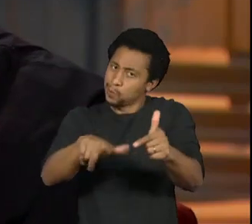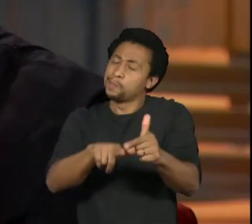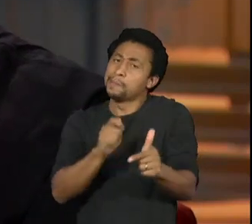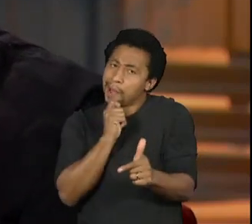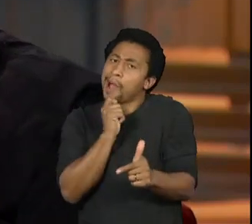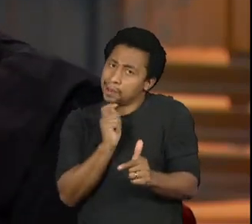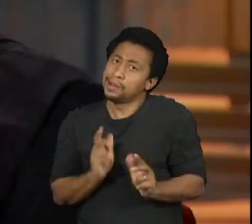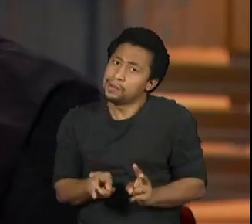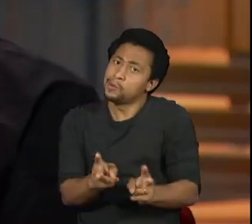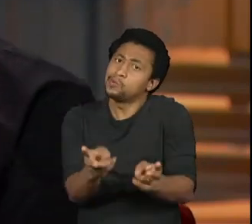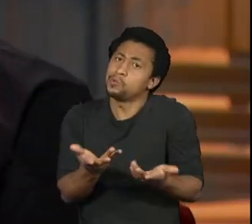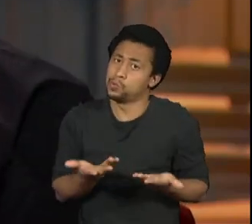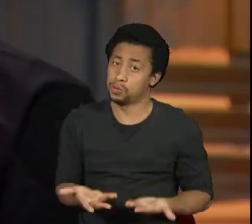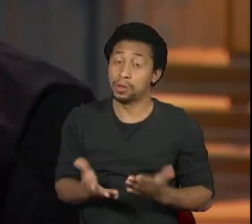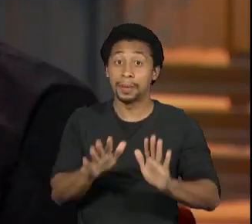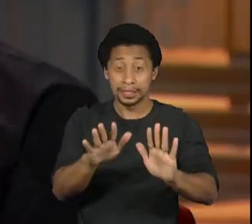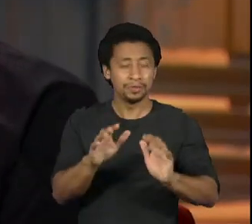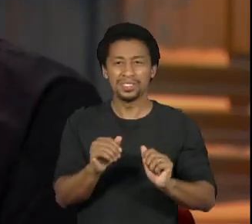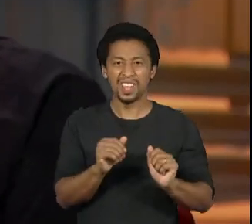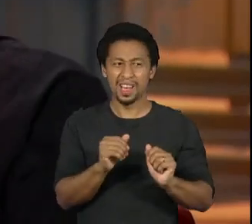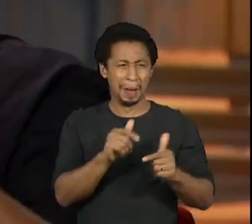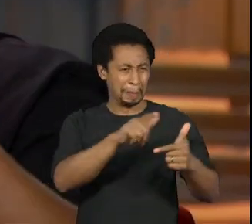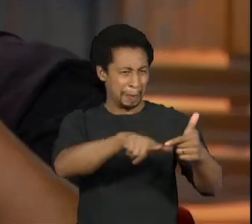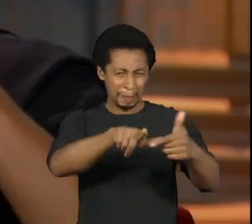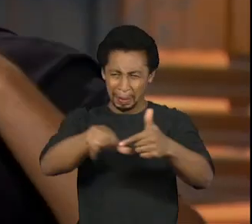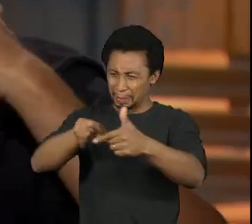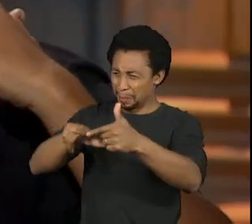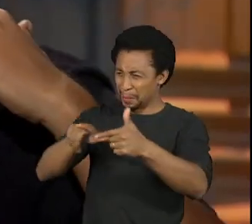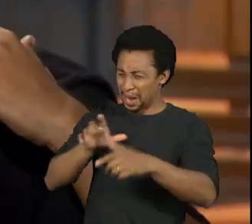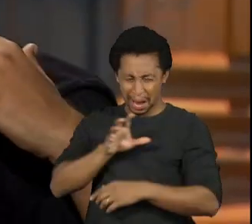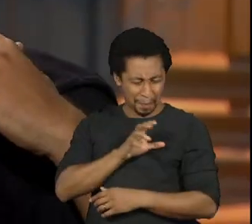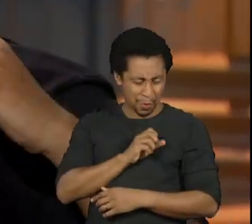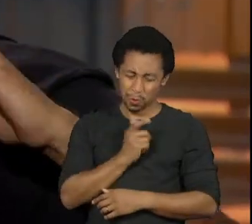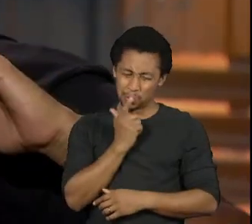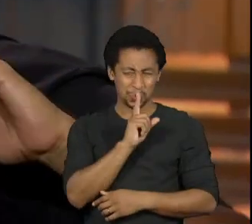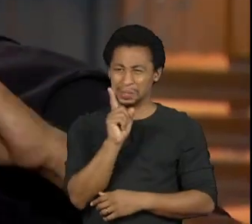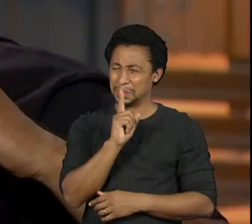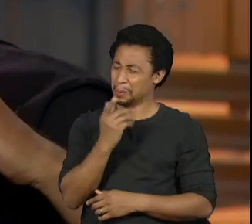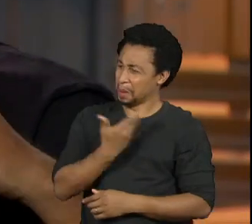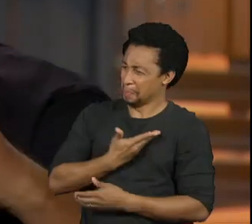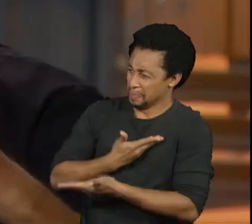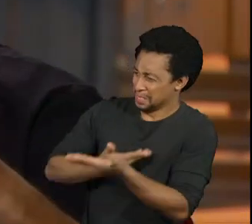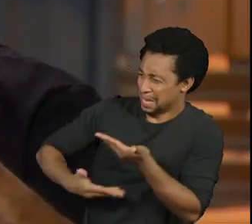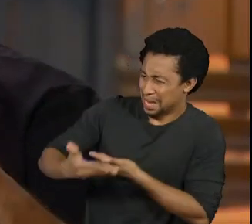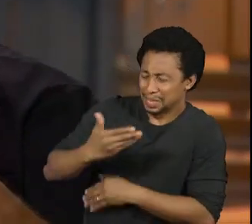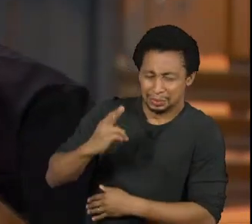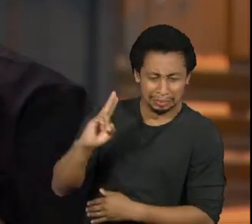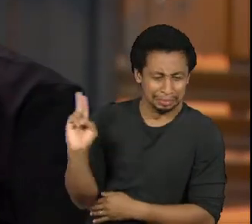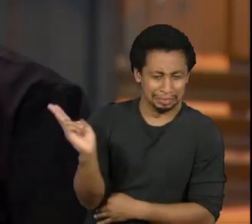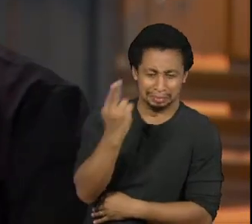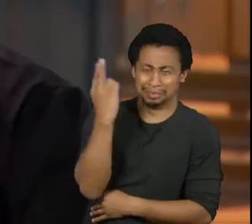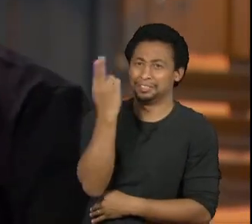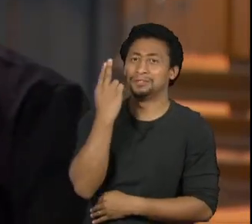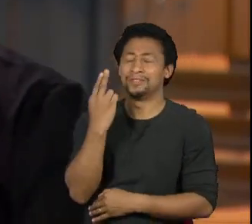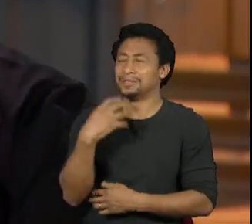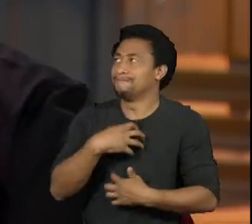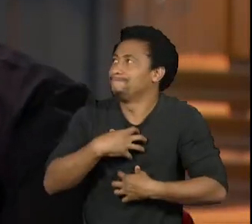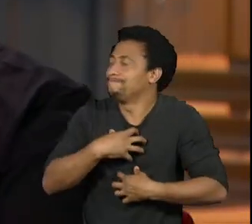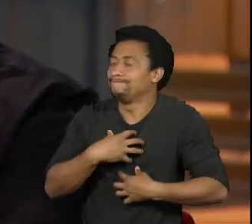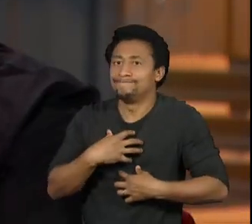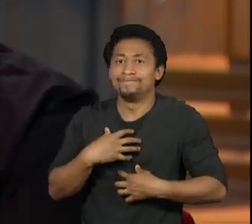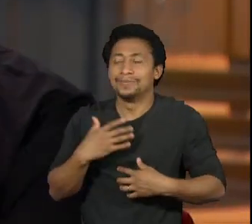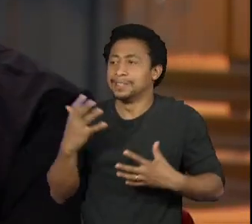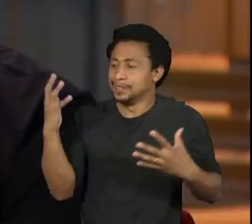quando você representa o desamparo quando você não acolhe essa transitoriedade da vida